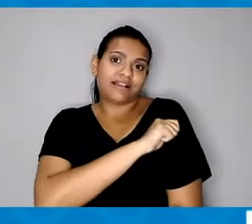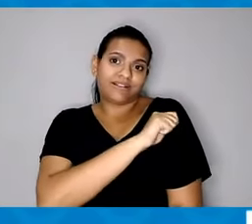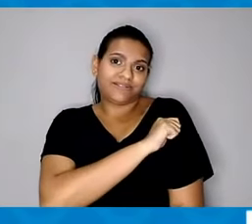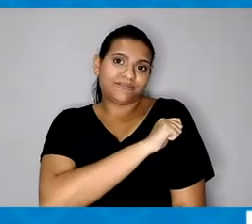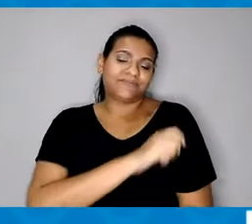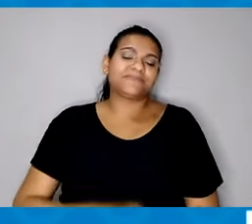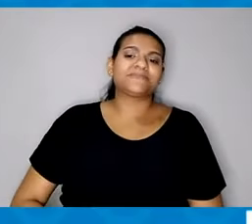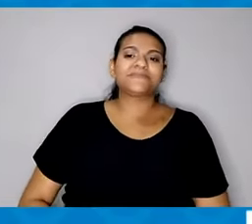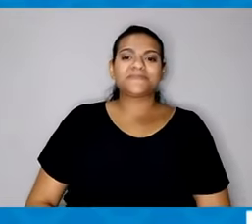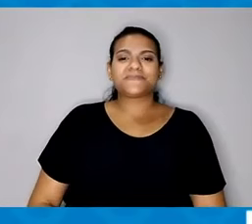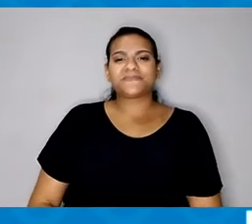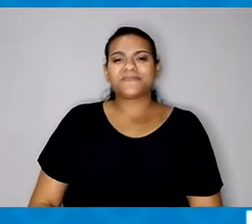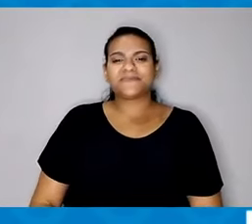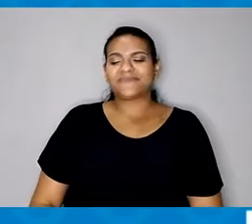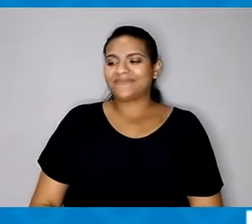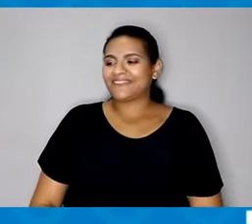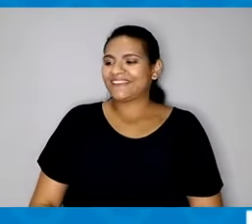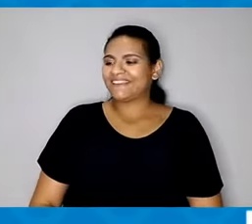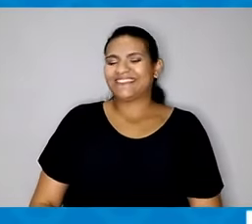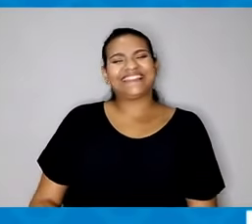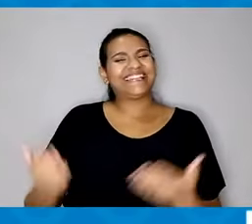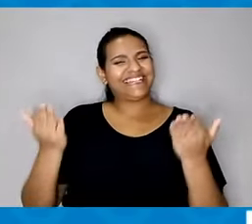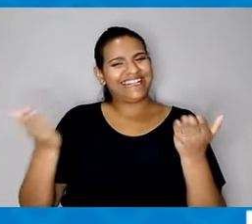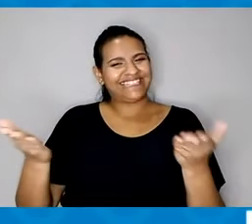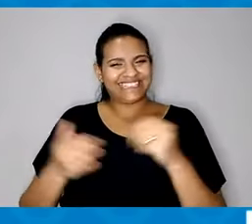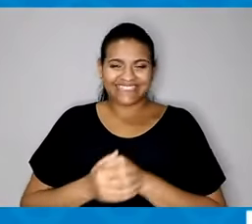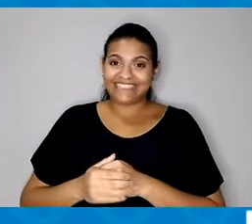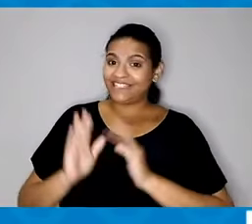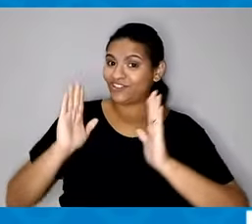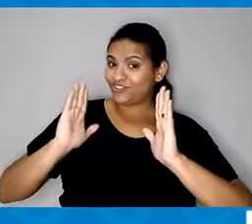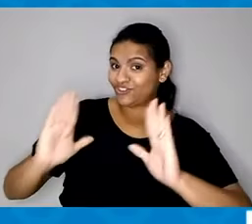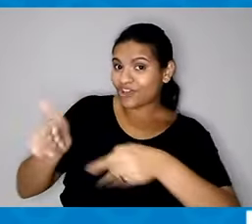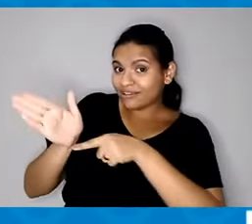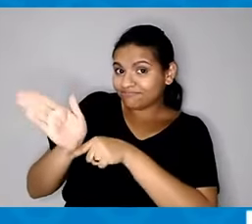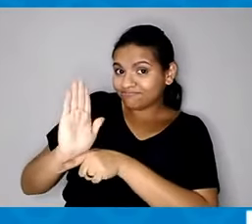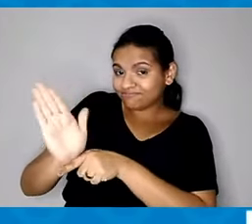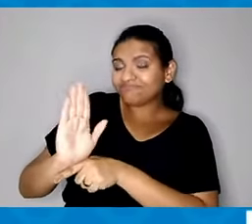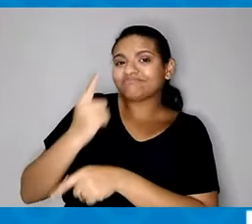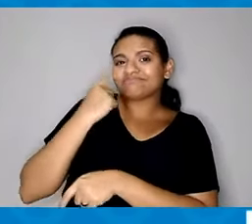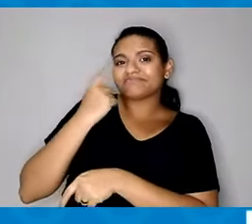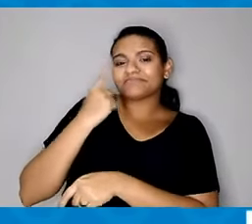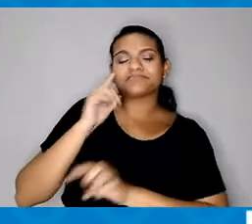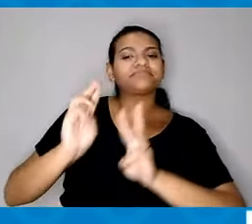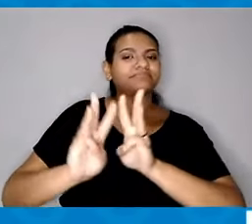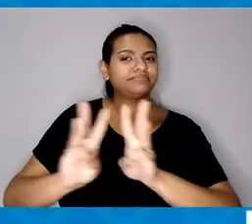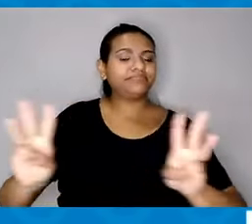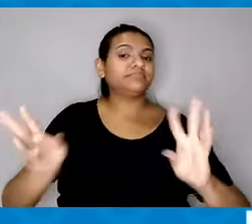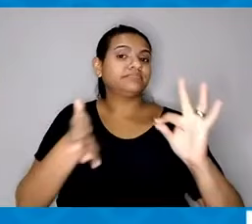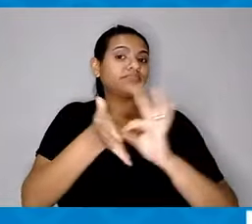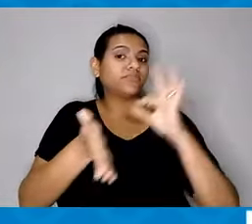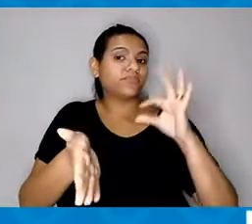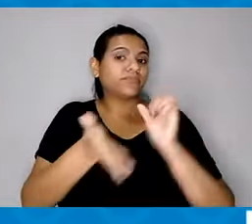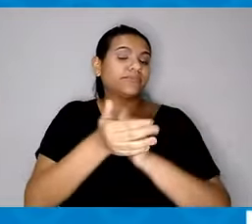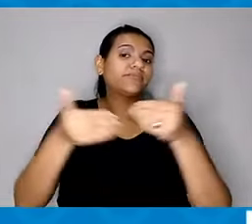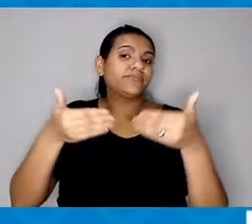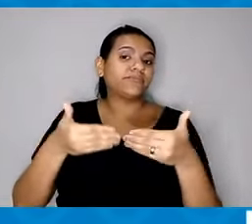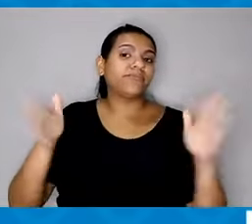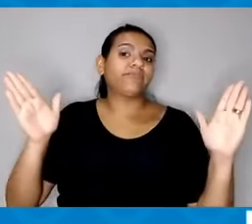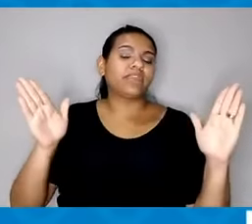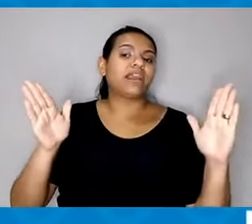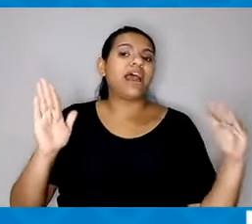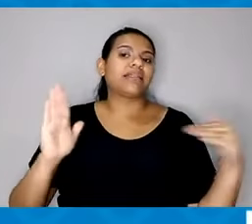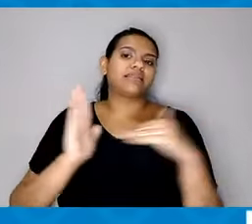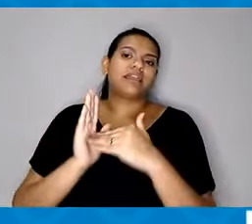É isso aí, recado dado. Acessem nosso site, as inscrições estão abertas até o dia 30 de junho. Lá